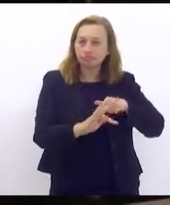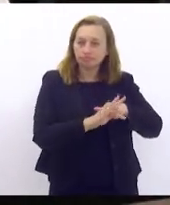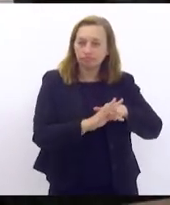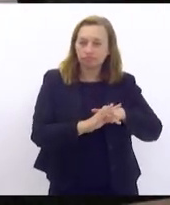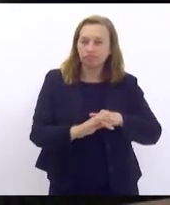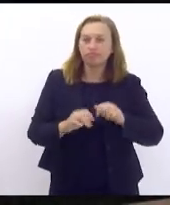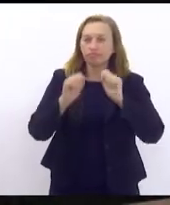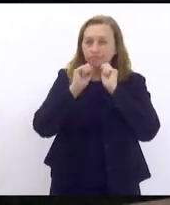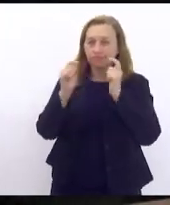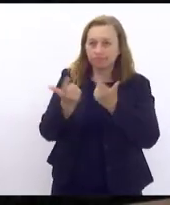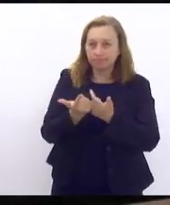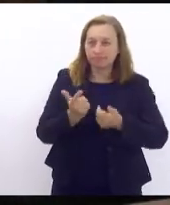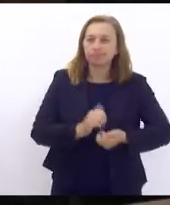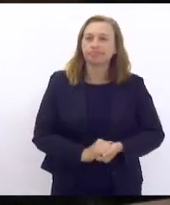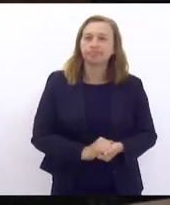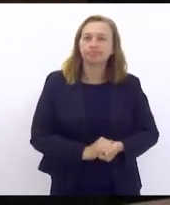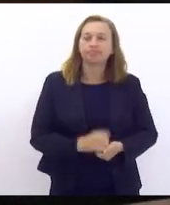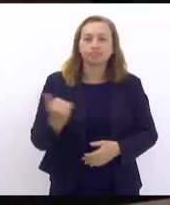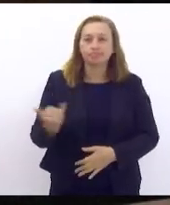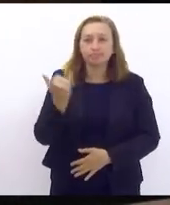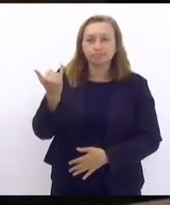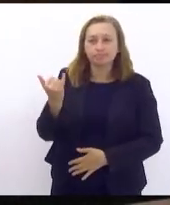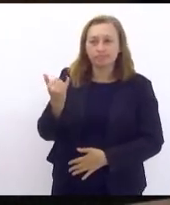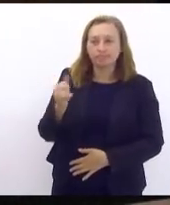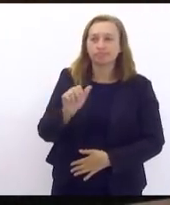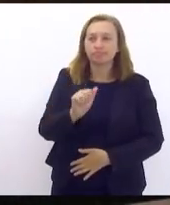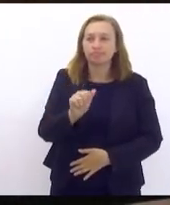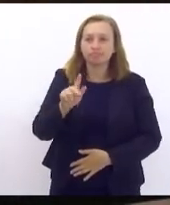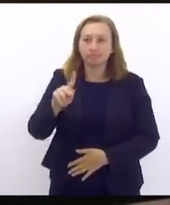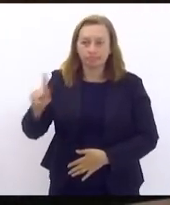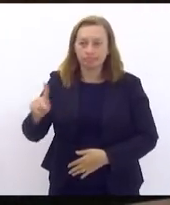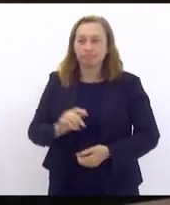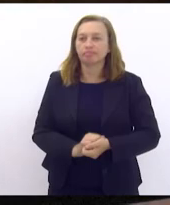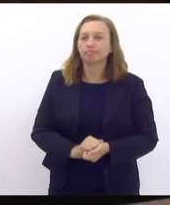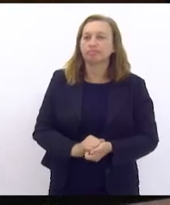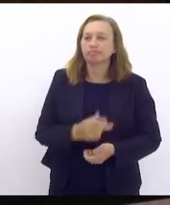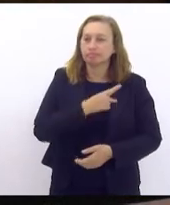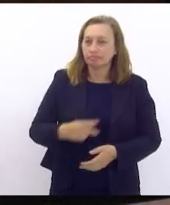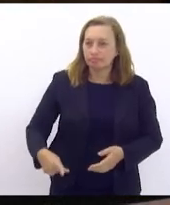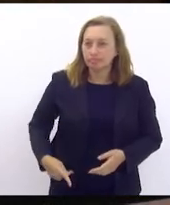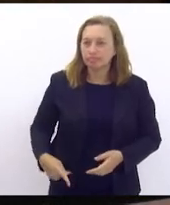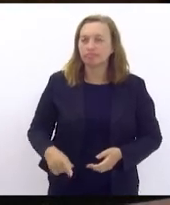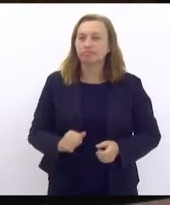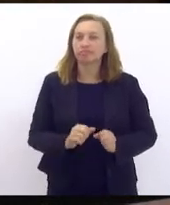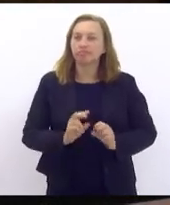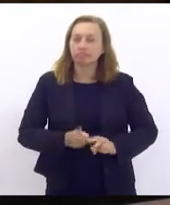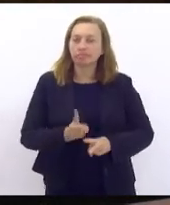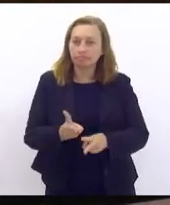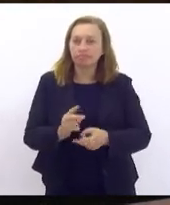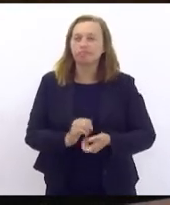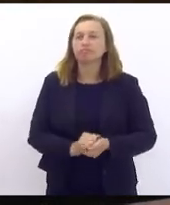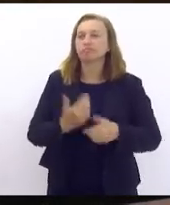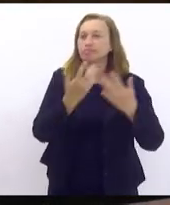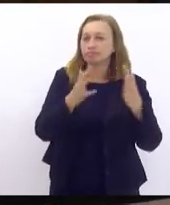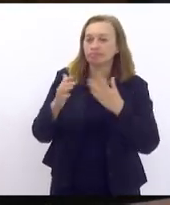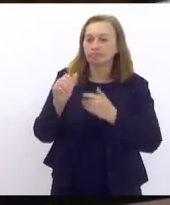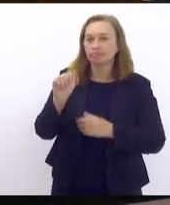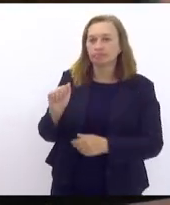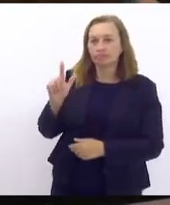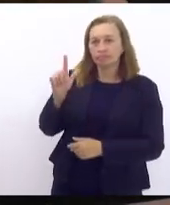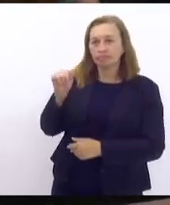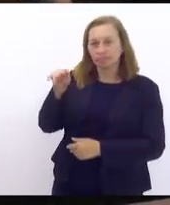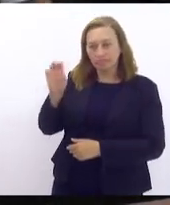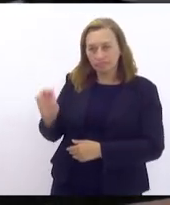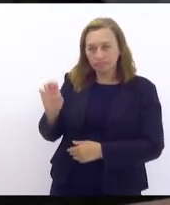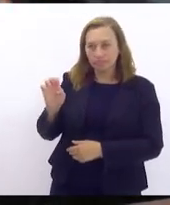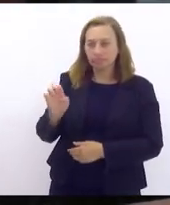Assembleia Legislativa que mantém essa importante ferramenta, a presidência por manter essa ferramenta. Parabenizar a Aline, que